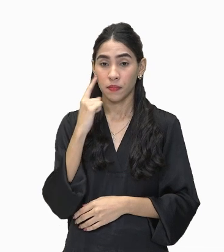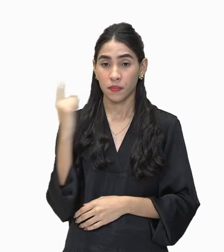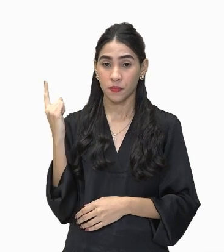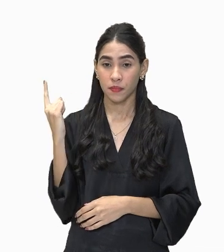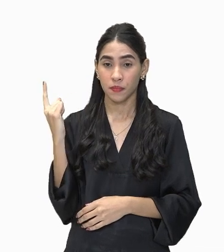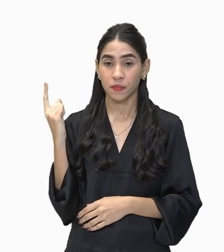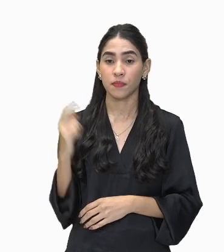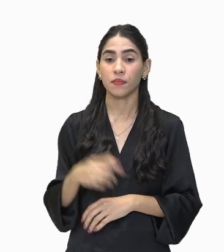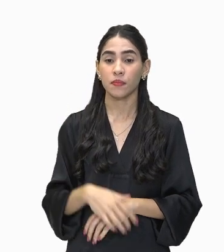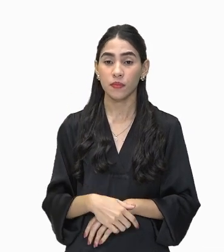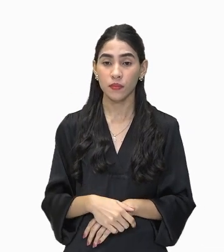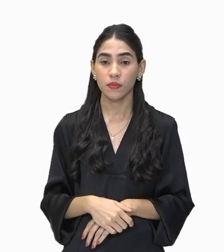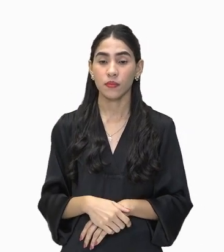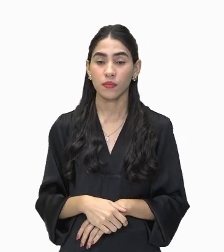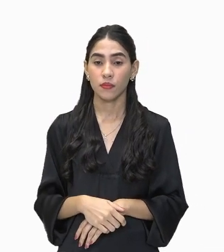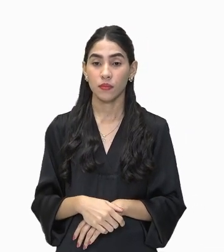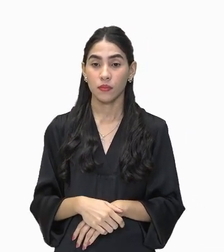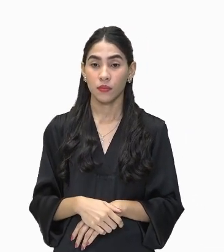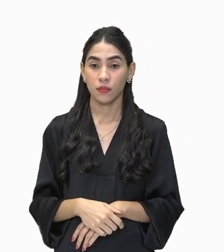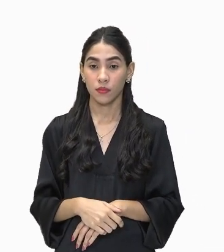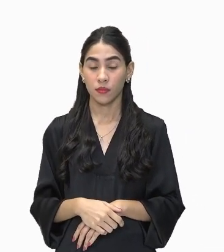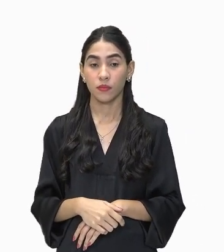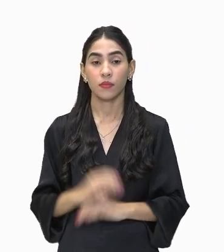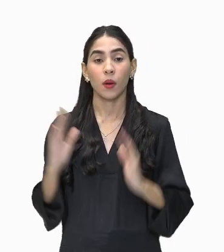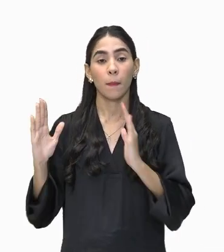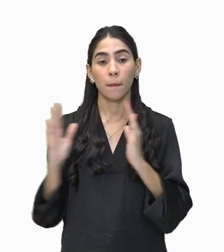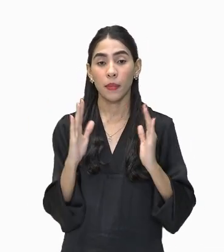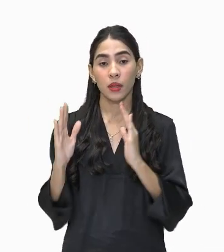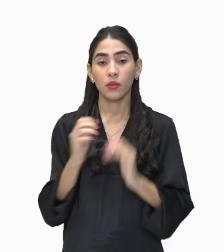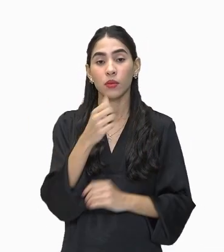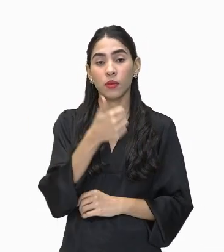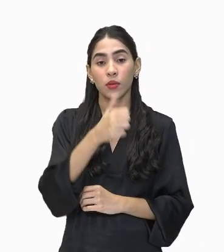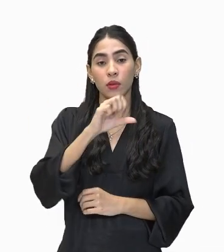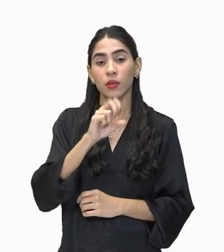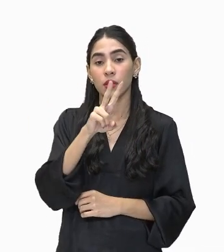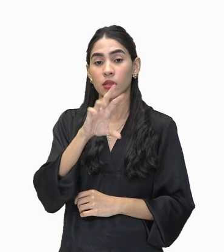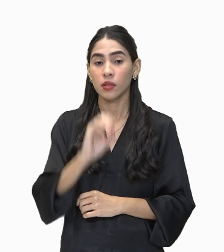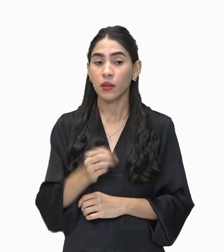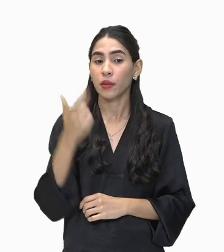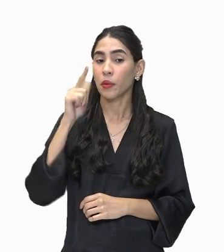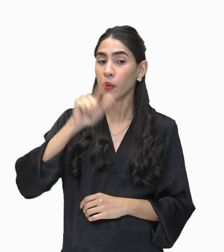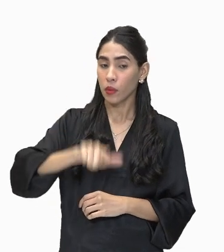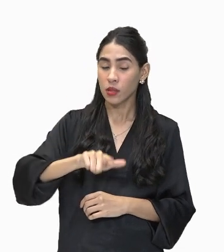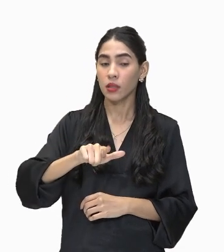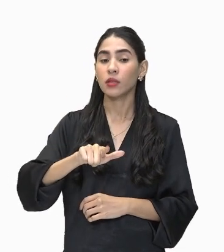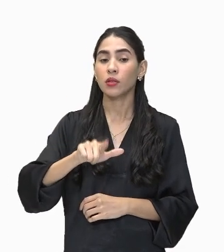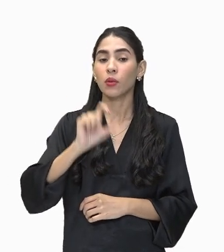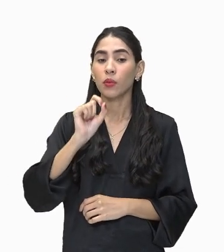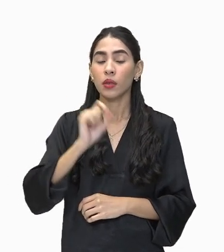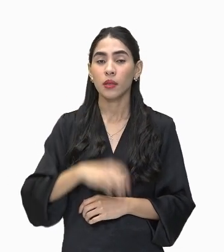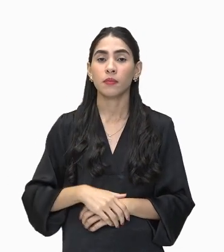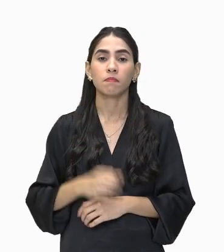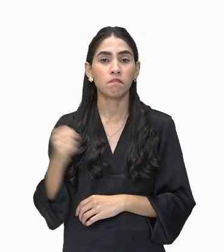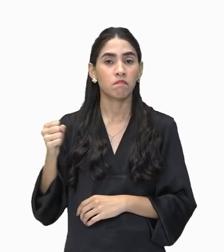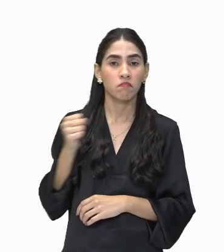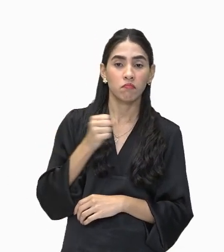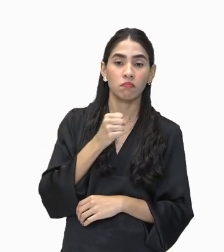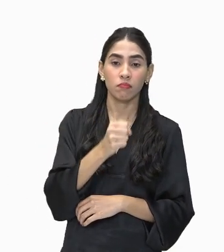PCB. E durante a década de 1950, elas conseguiram